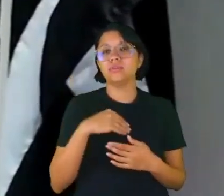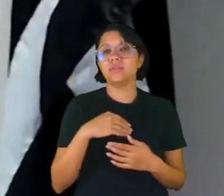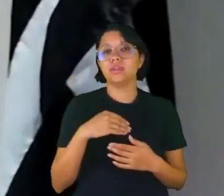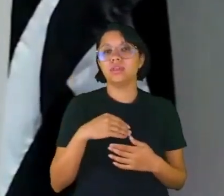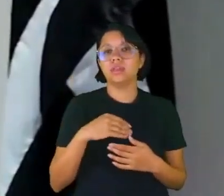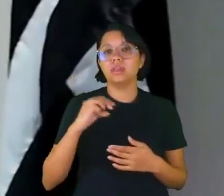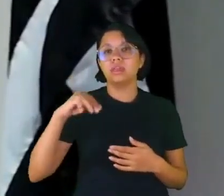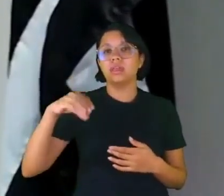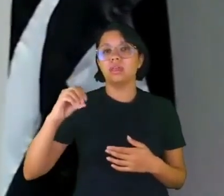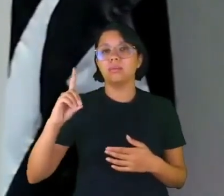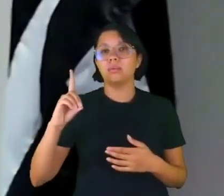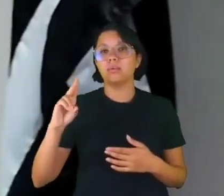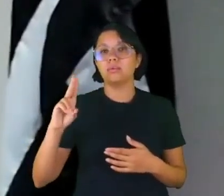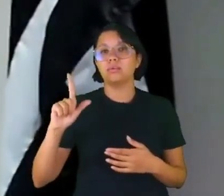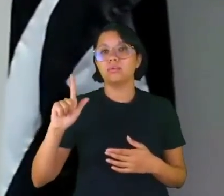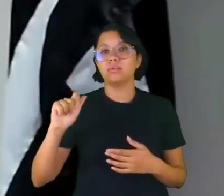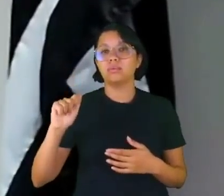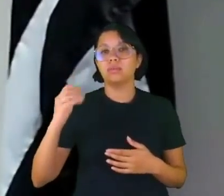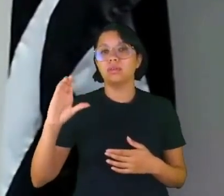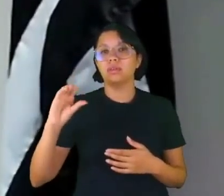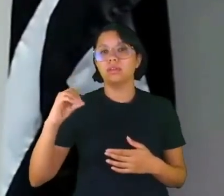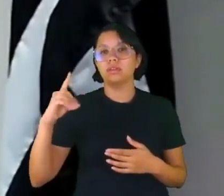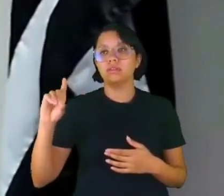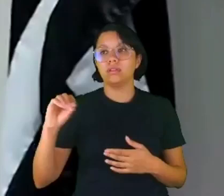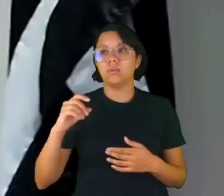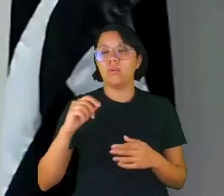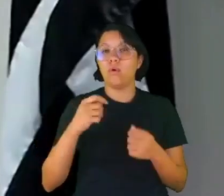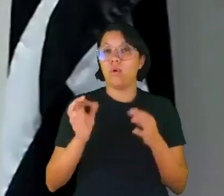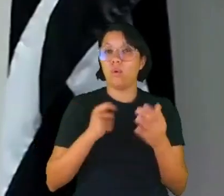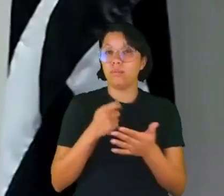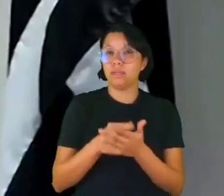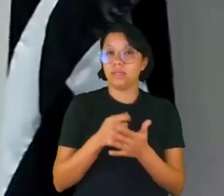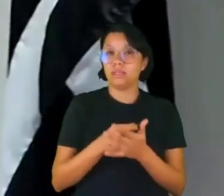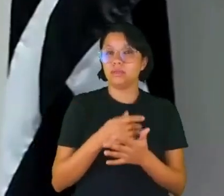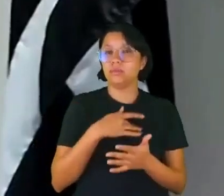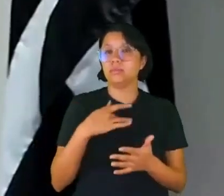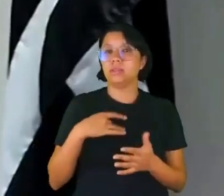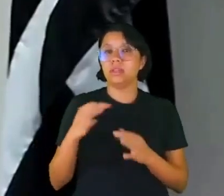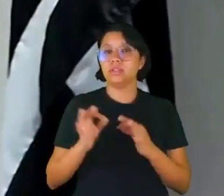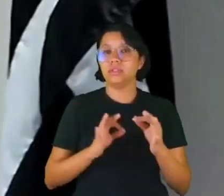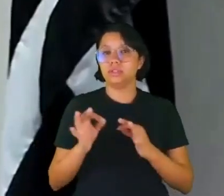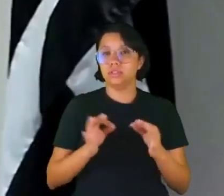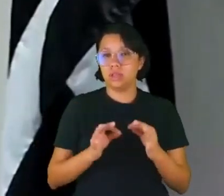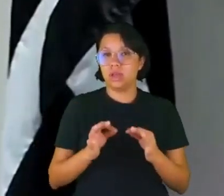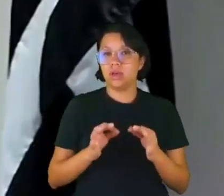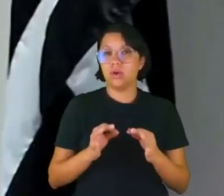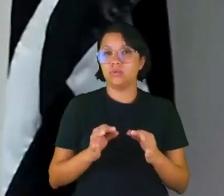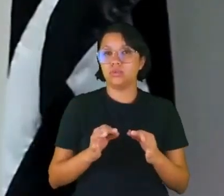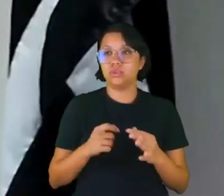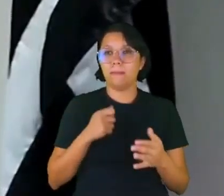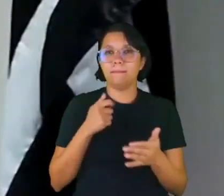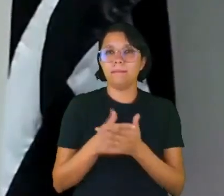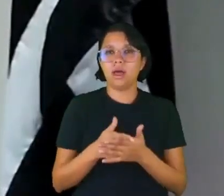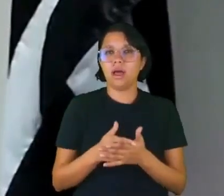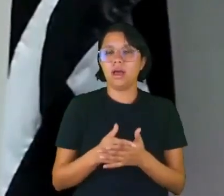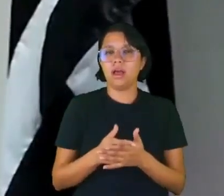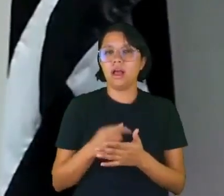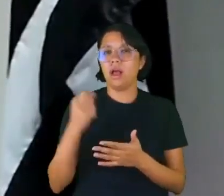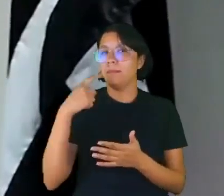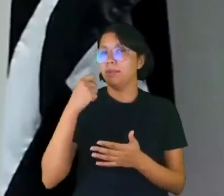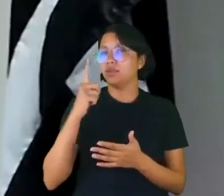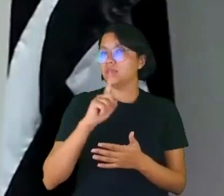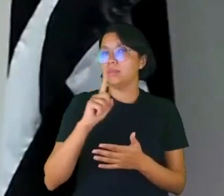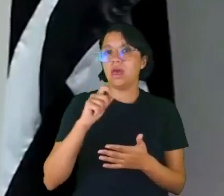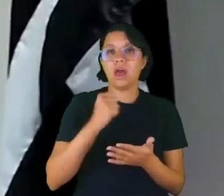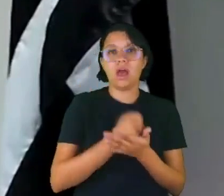a modulação. Obrigação do plano de saúde em custear medicamento não registrado pela Anvisa. Mas aí